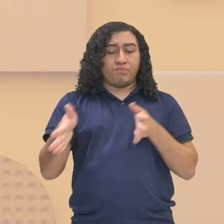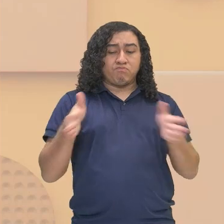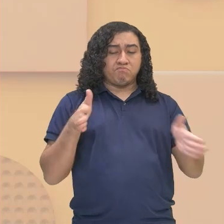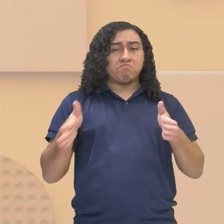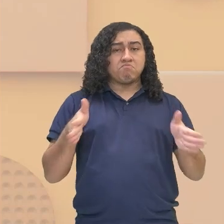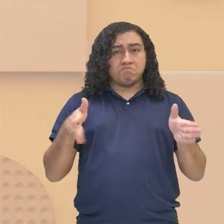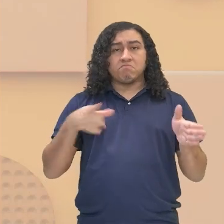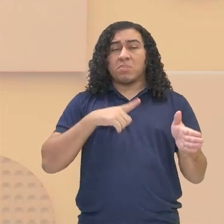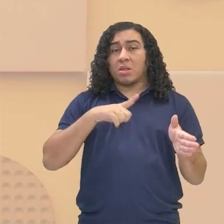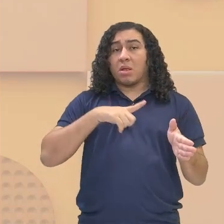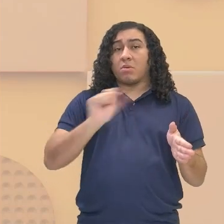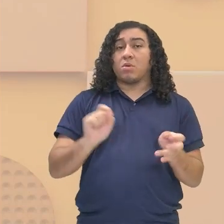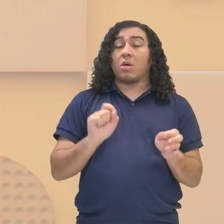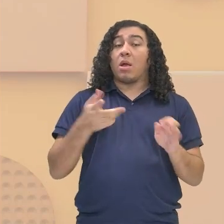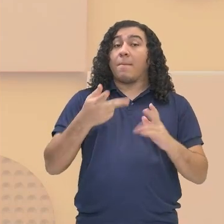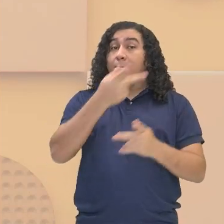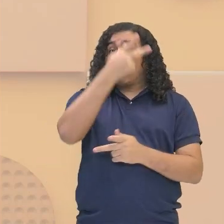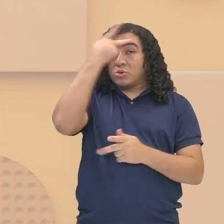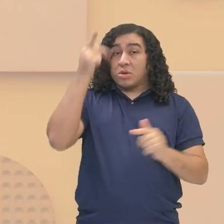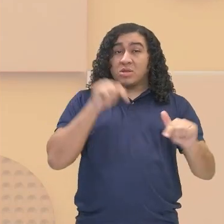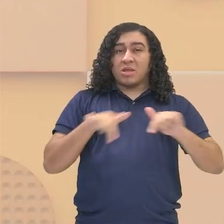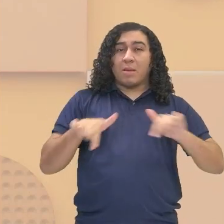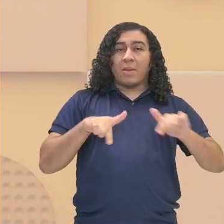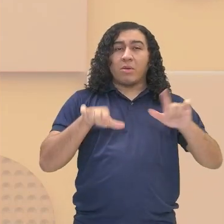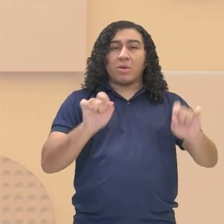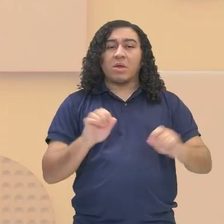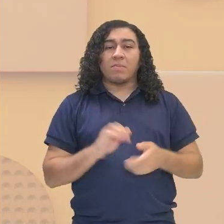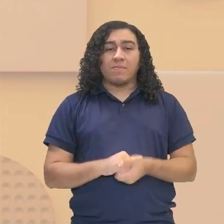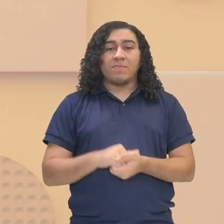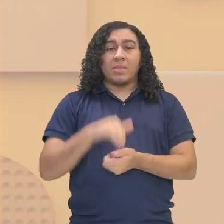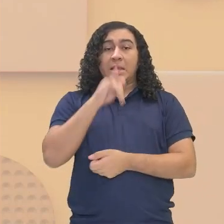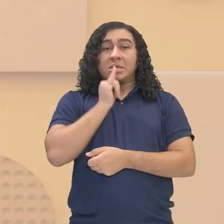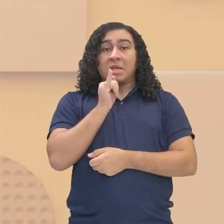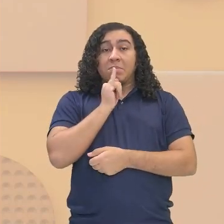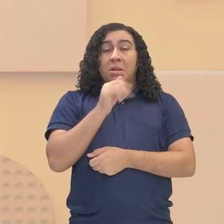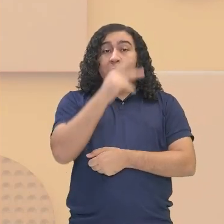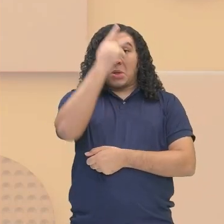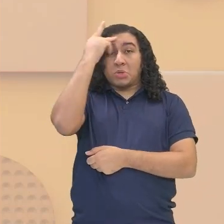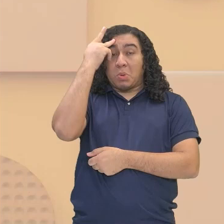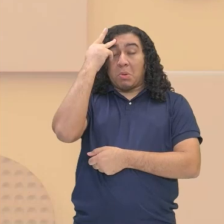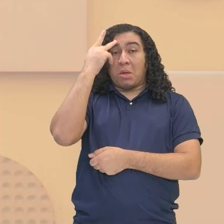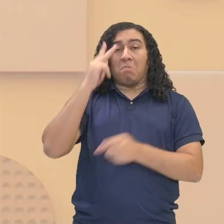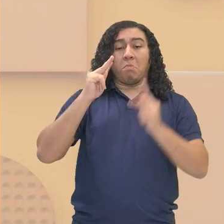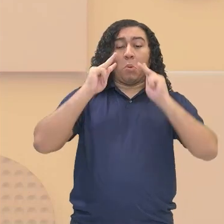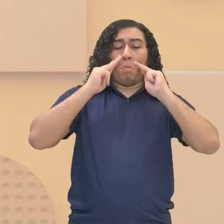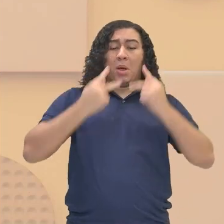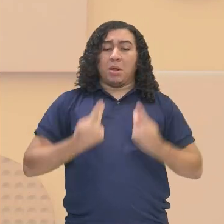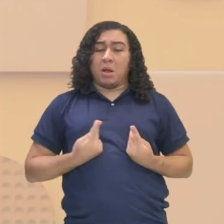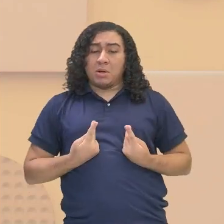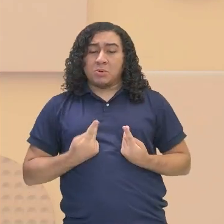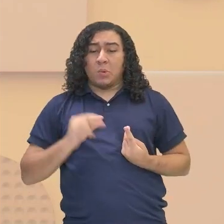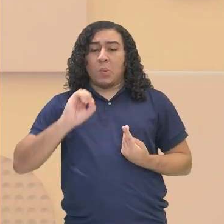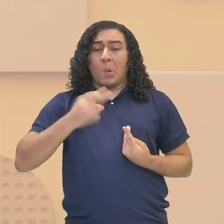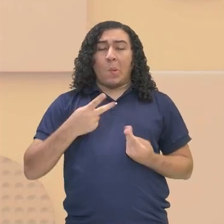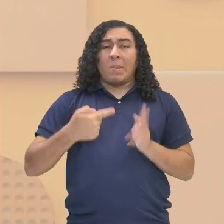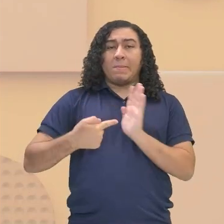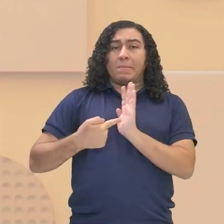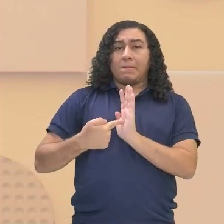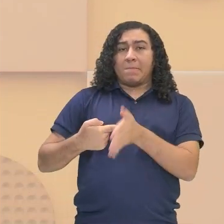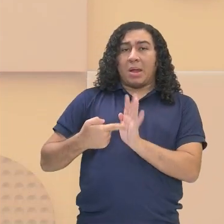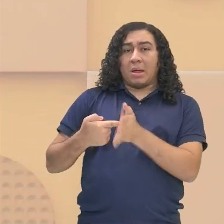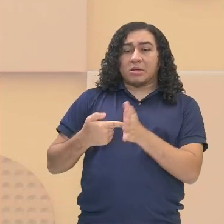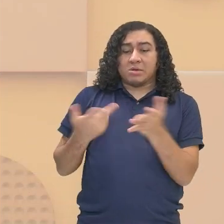esse tempo em que o trabalhador, ele não sabe nem se ele é um ser humano ou se ele é apenas só um operário, né?